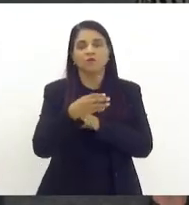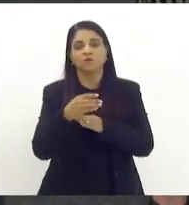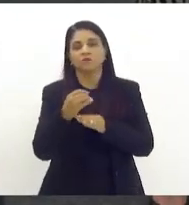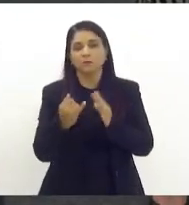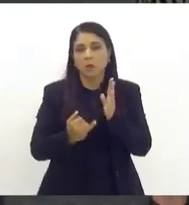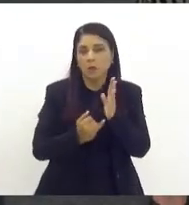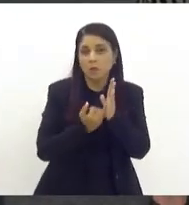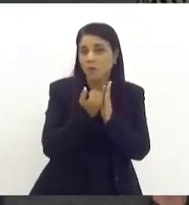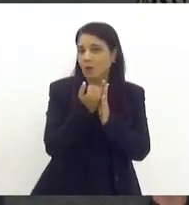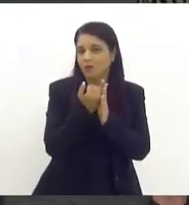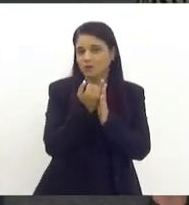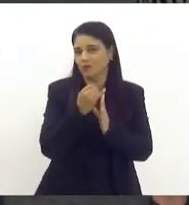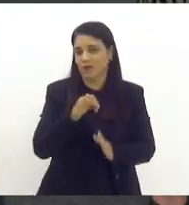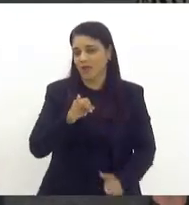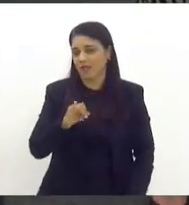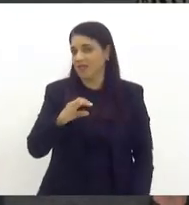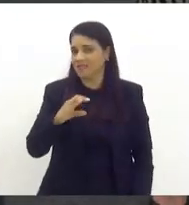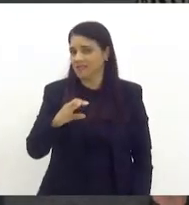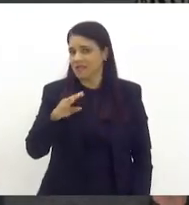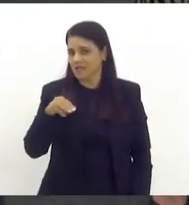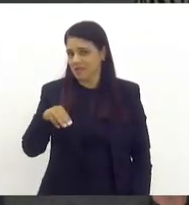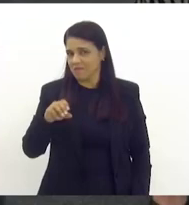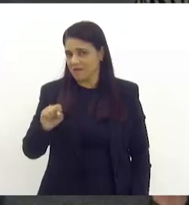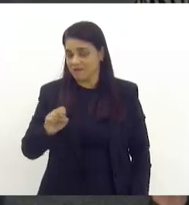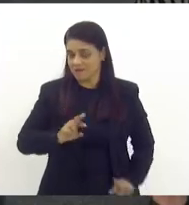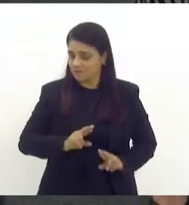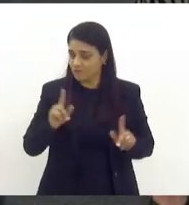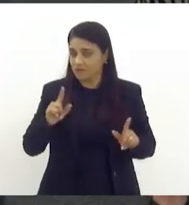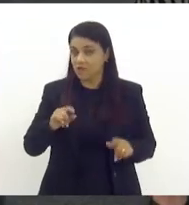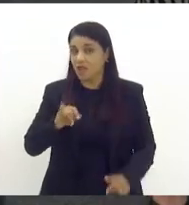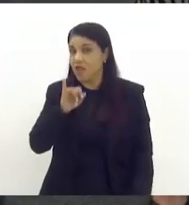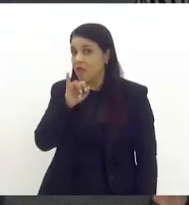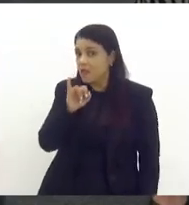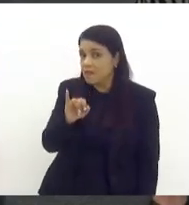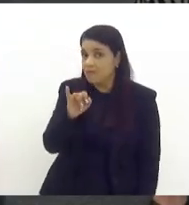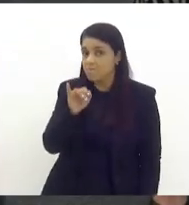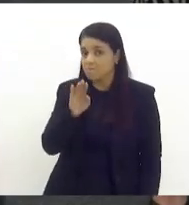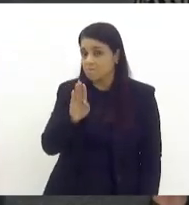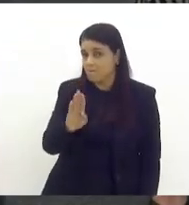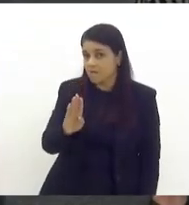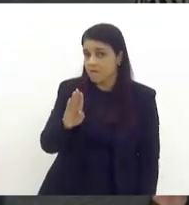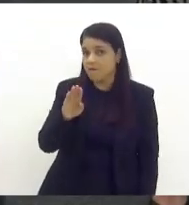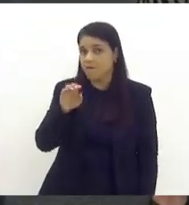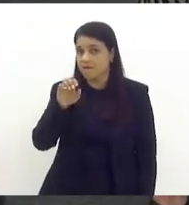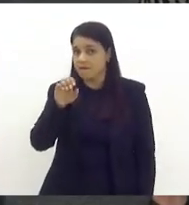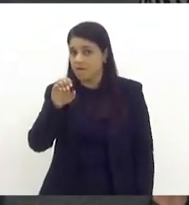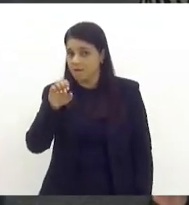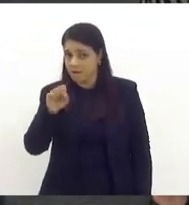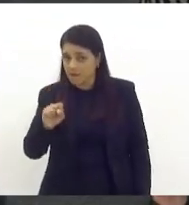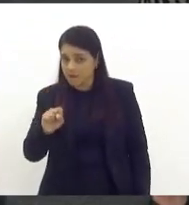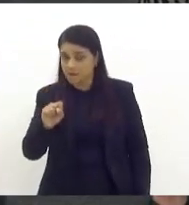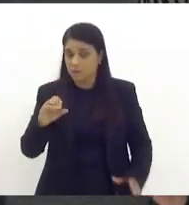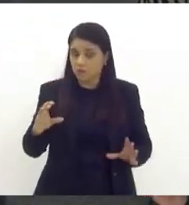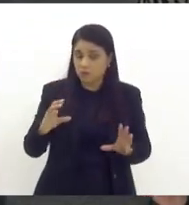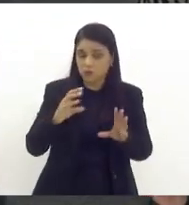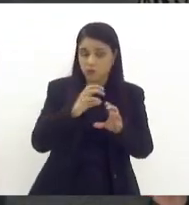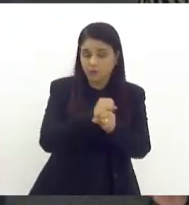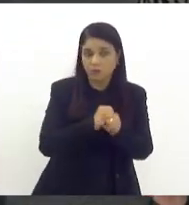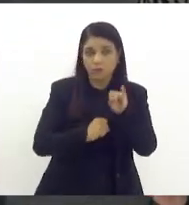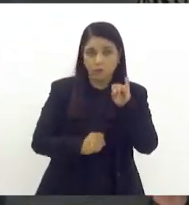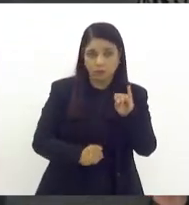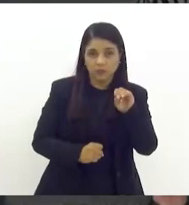do ICMS é do ibs que é o somatório do ICMS com